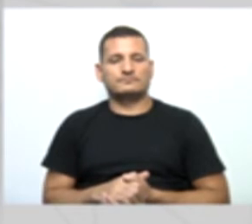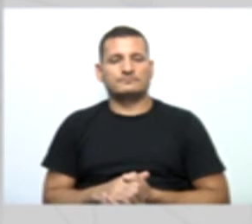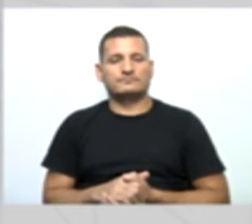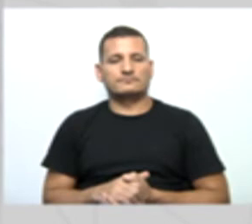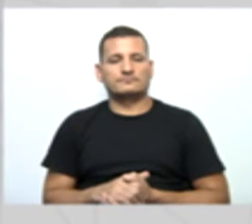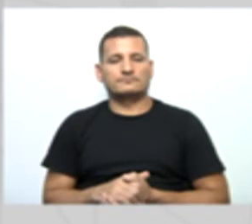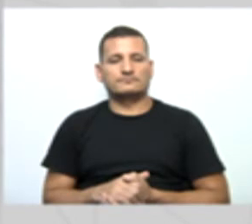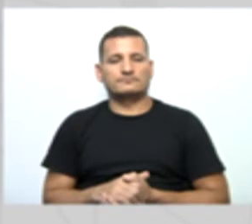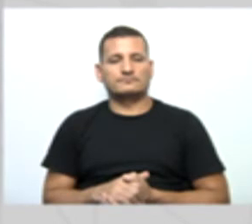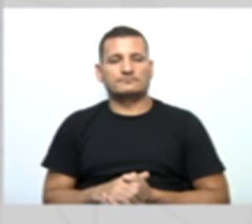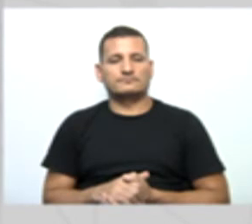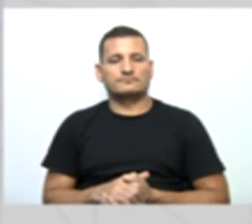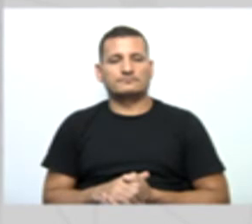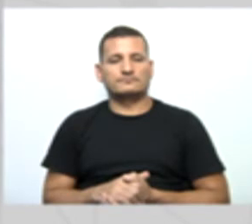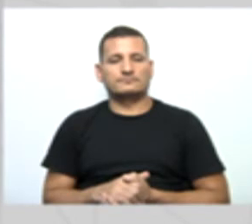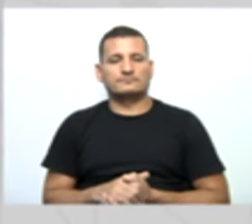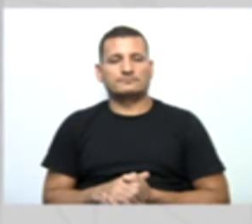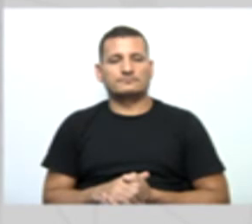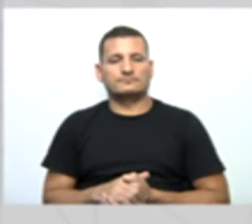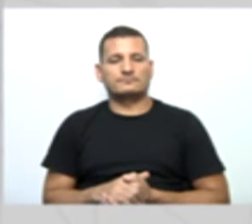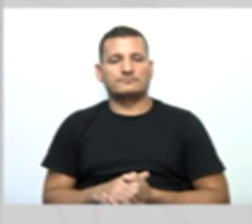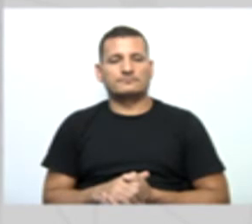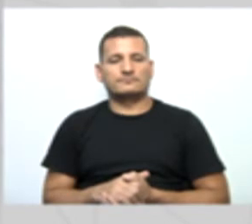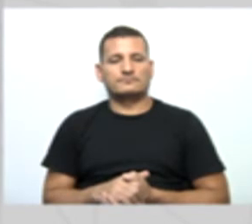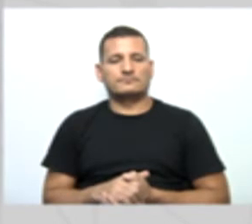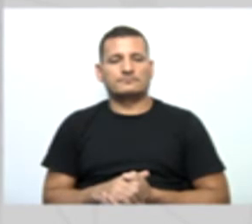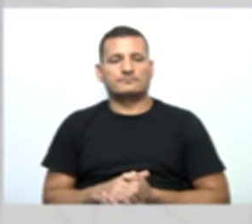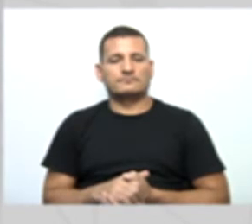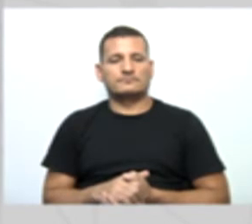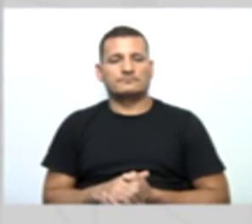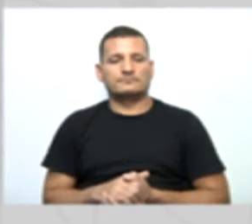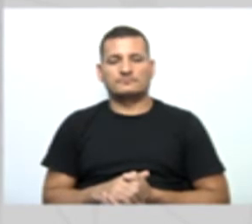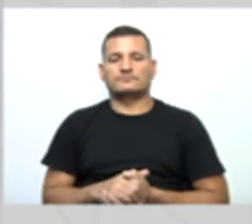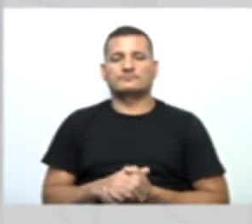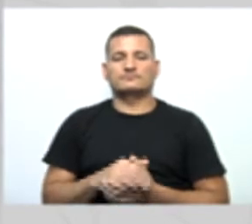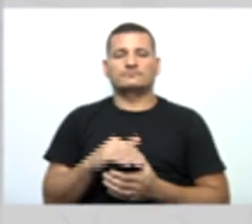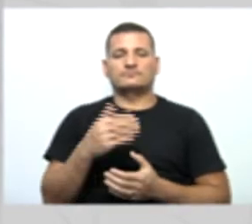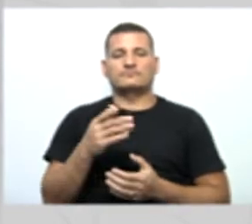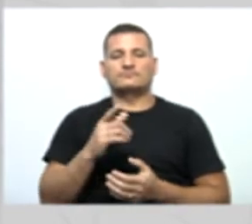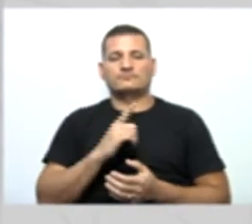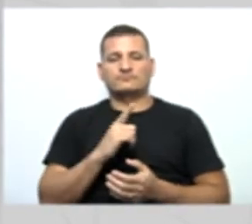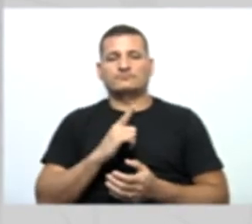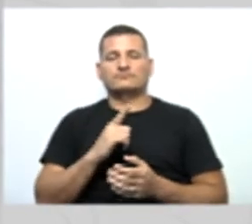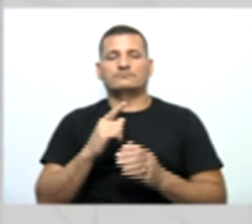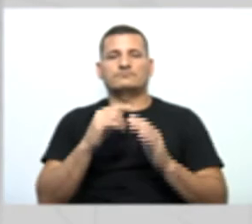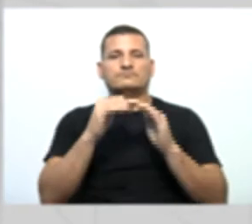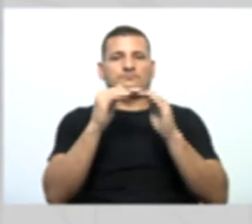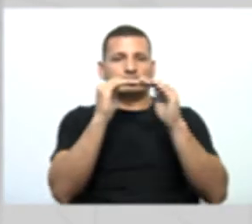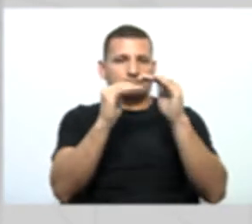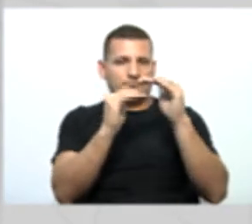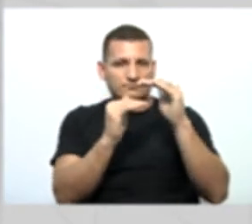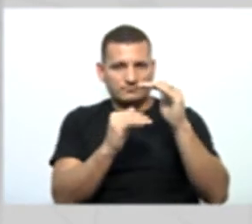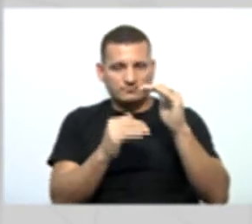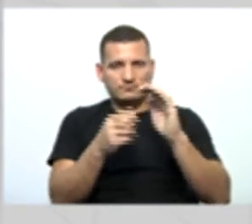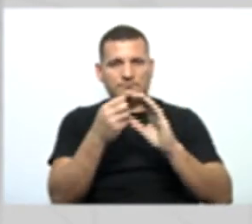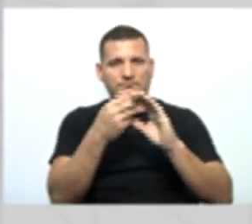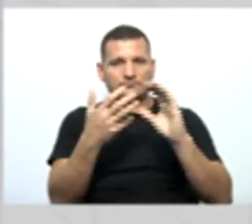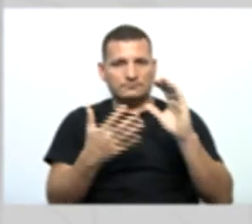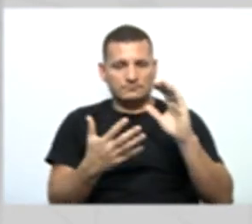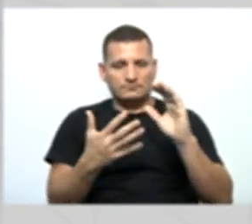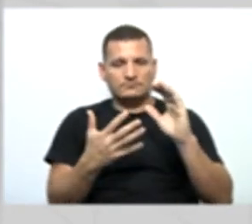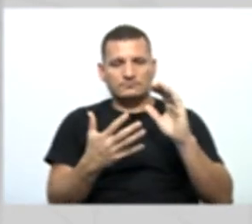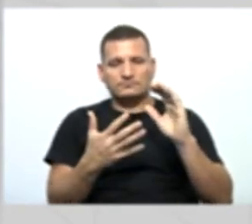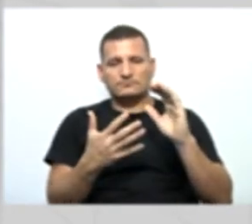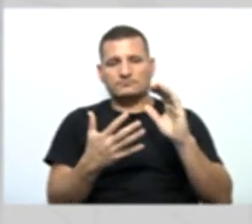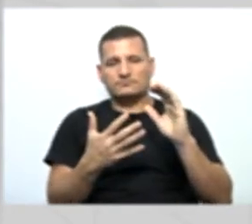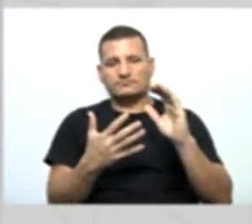só para a gente exemplificar aqui o conceito de estado. Então eu tenho aqui as características da minha camisa: cor, preço, largura, comprimento, ou